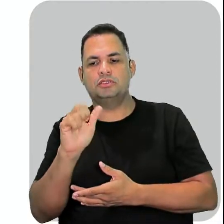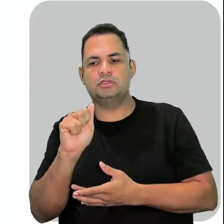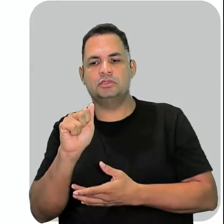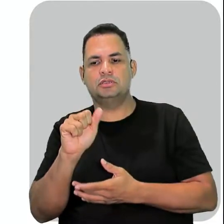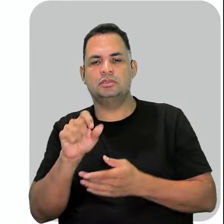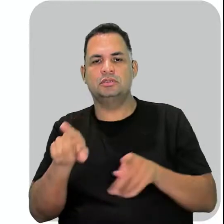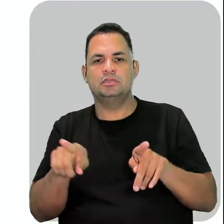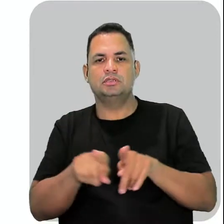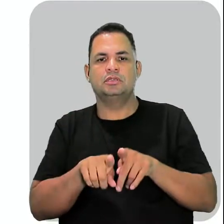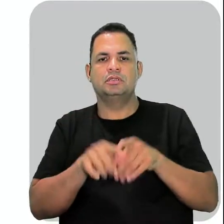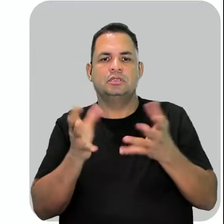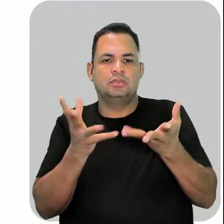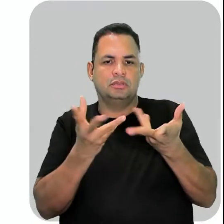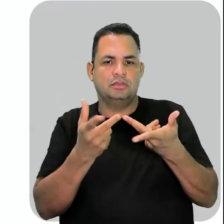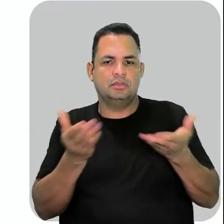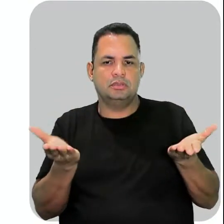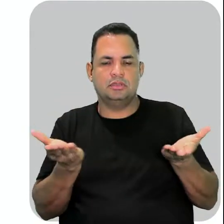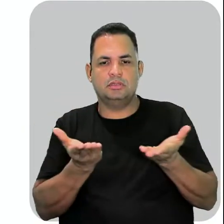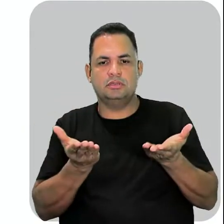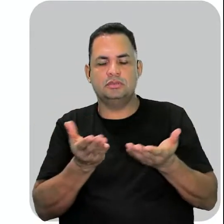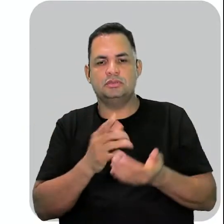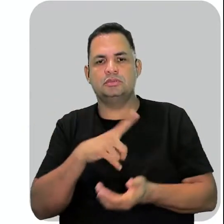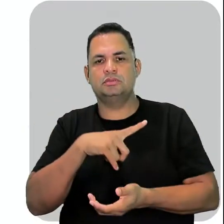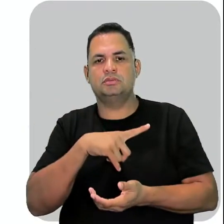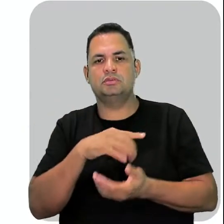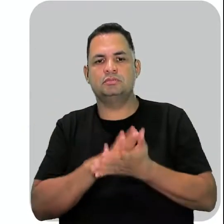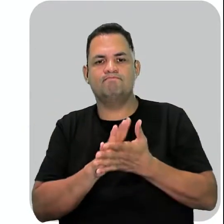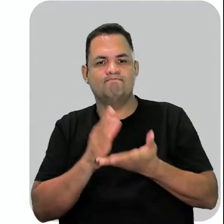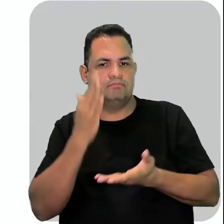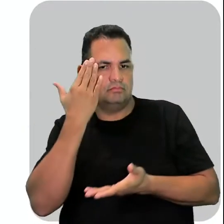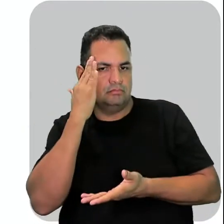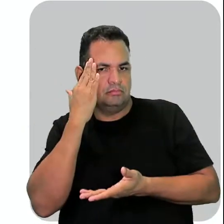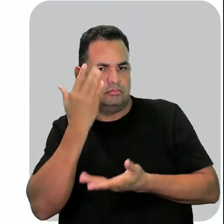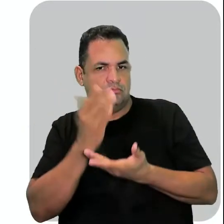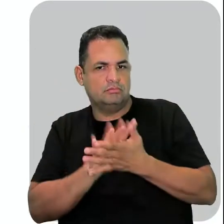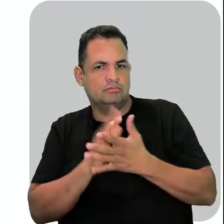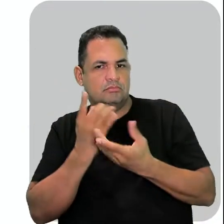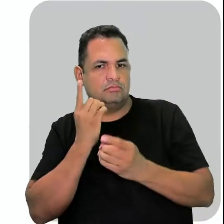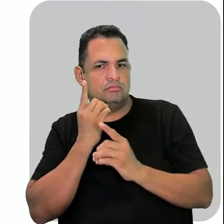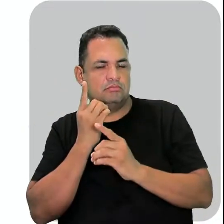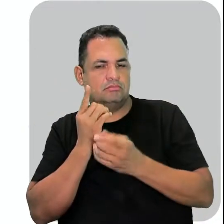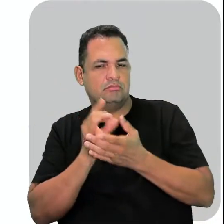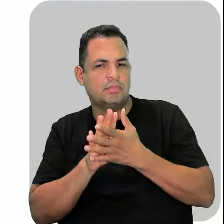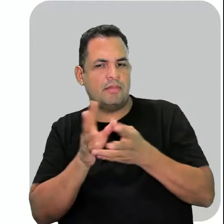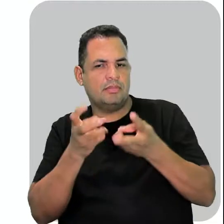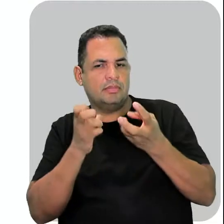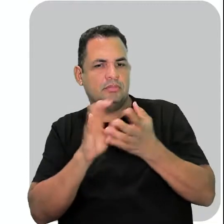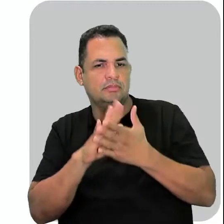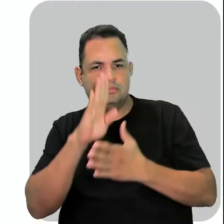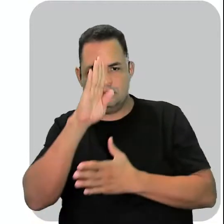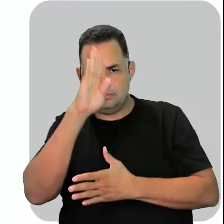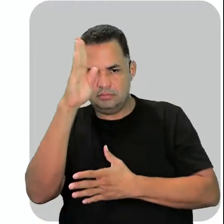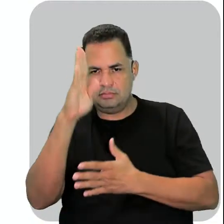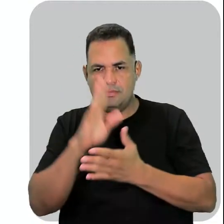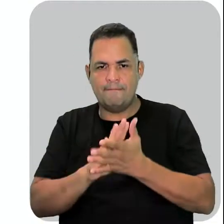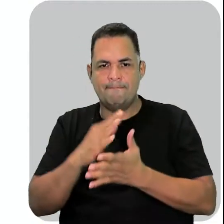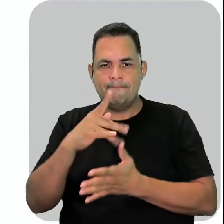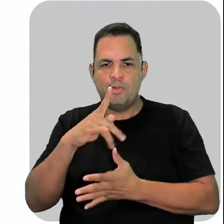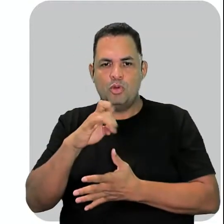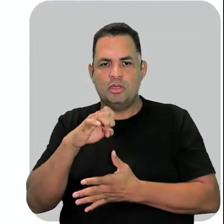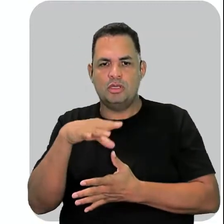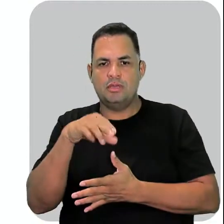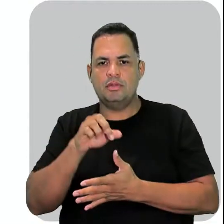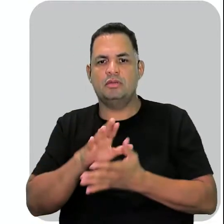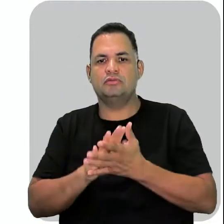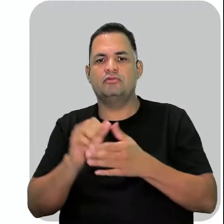Como habilidade da aula de hoje, nós temos compreender e identificar os principais